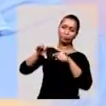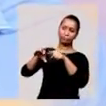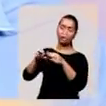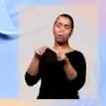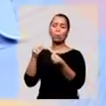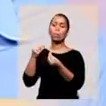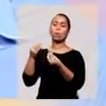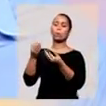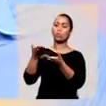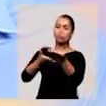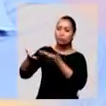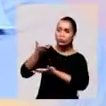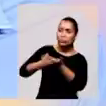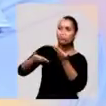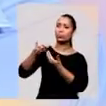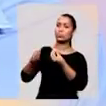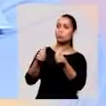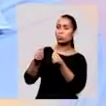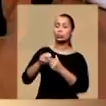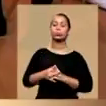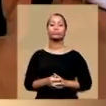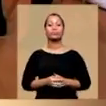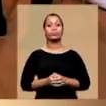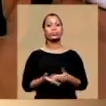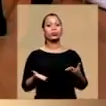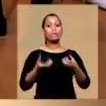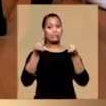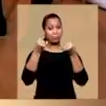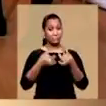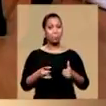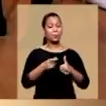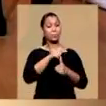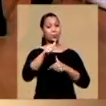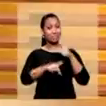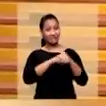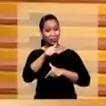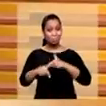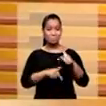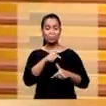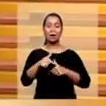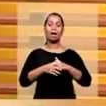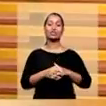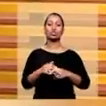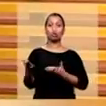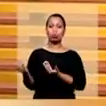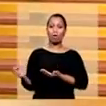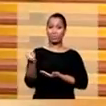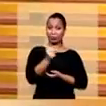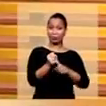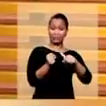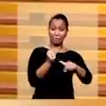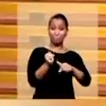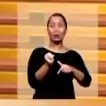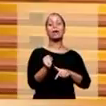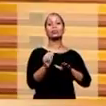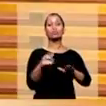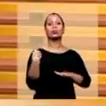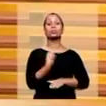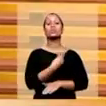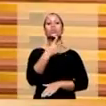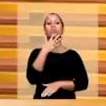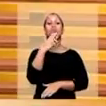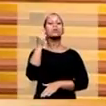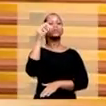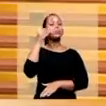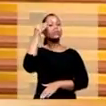como que eu estou me desenvolvendo comportamentalmente. E já que a gente está falando aí de primeiro emprego, de inserção do jovem no mercado de trabalho, a gente vai